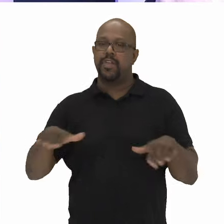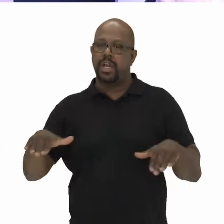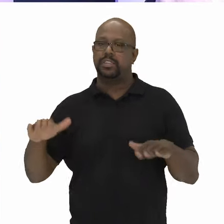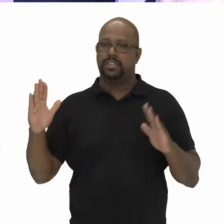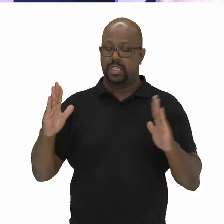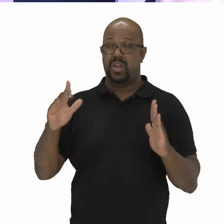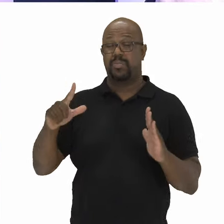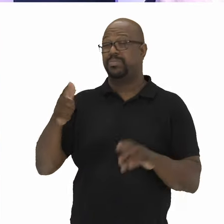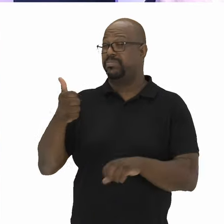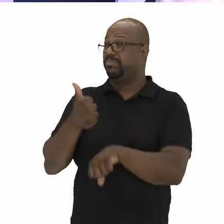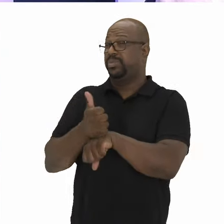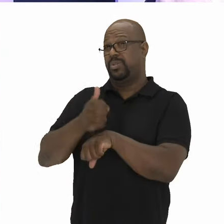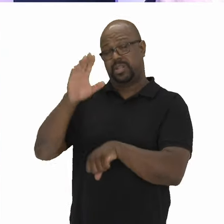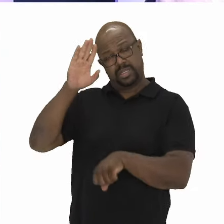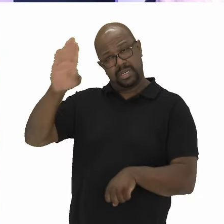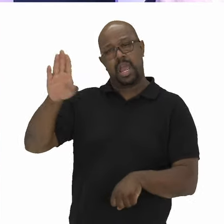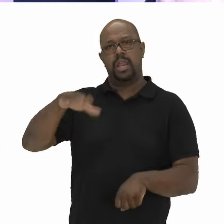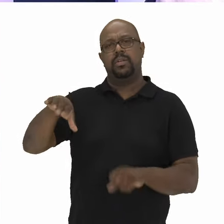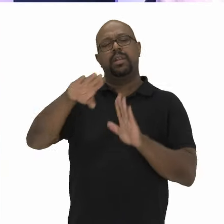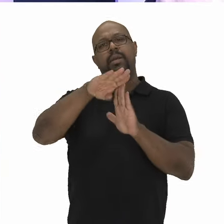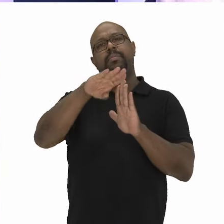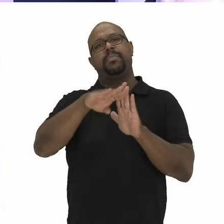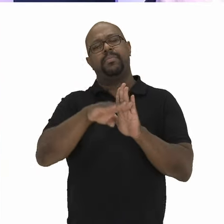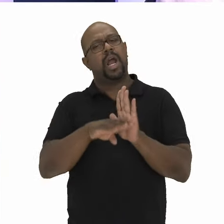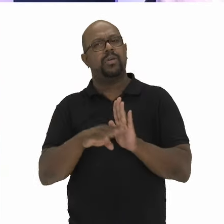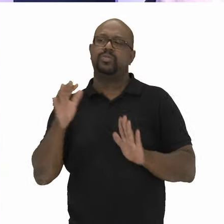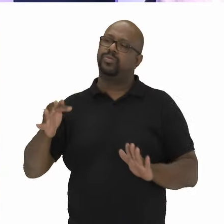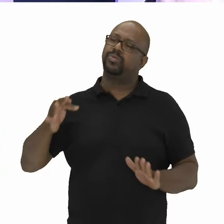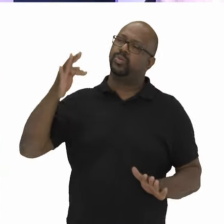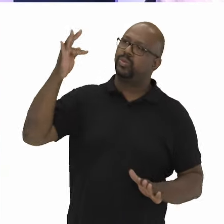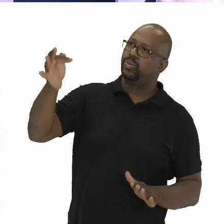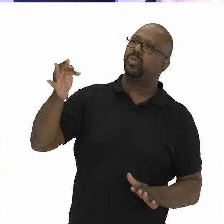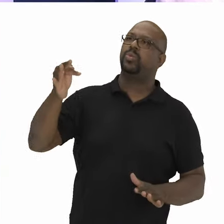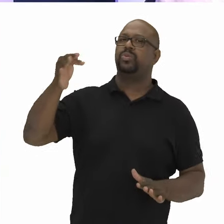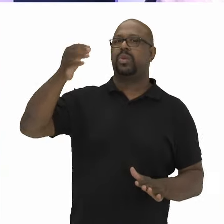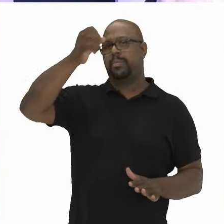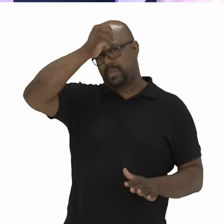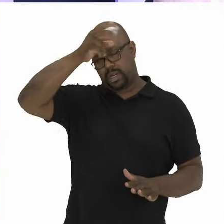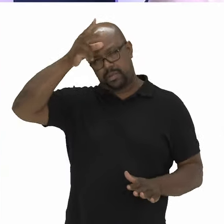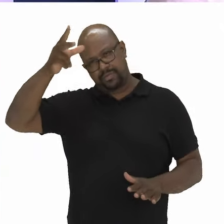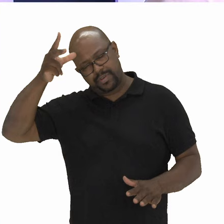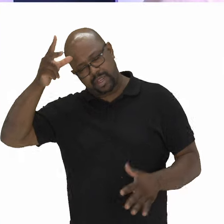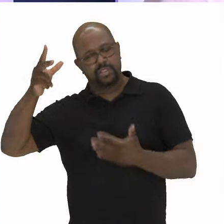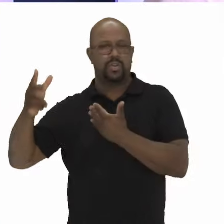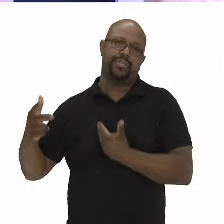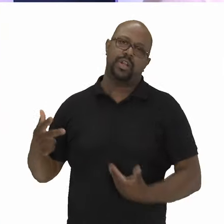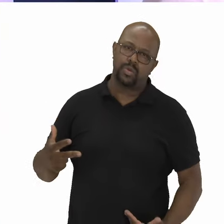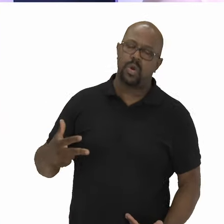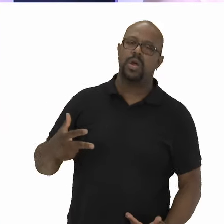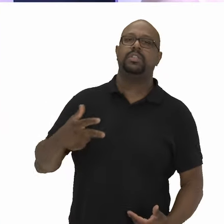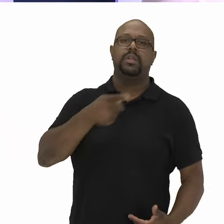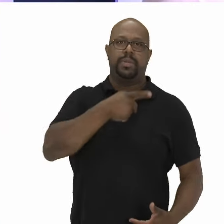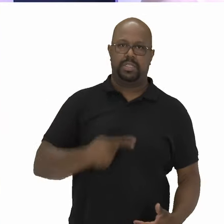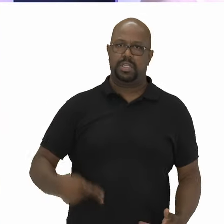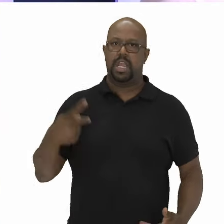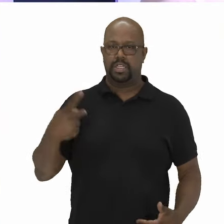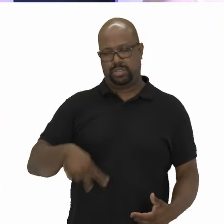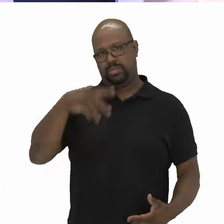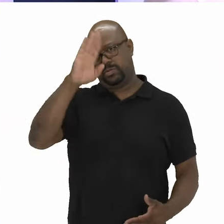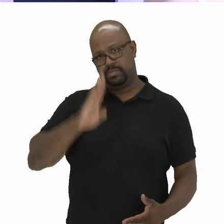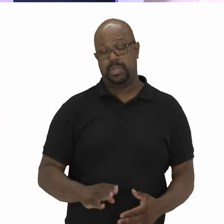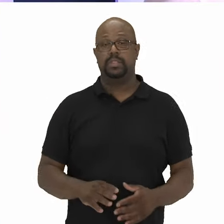como sujeito prioritário na pauta de de futuros prefeitos e governadores e presidentes